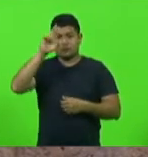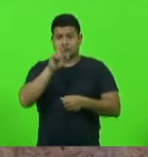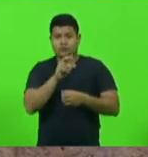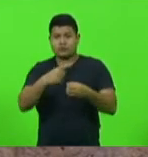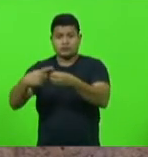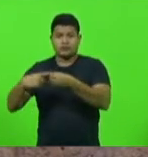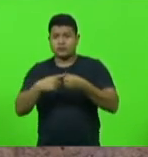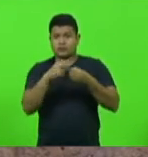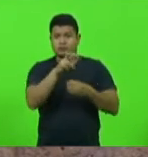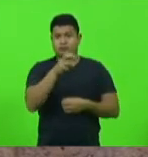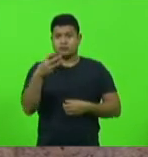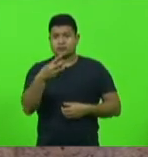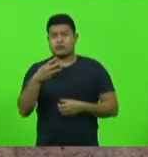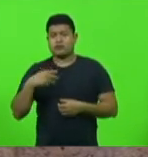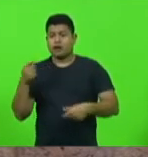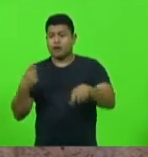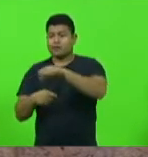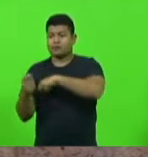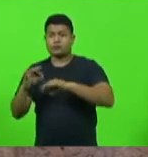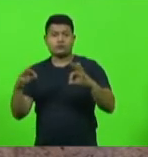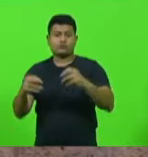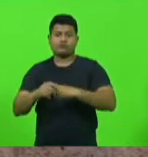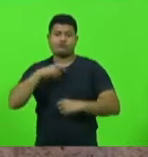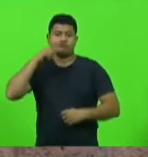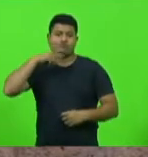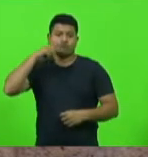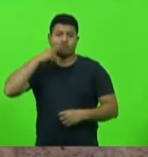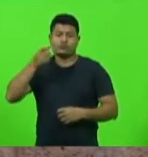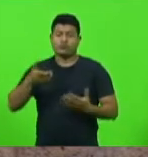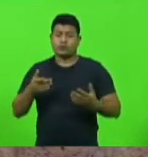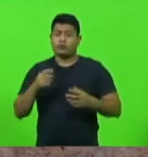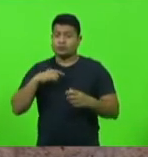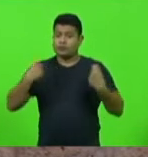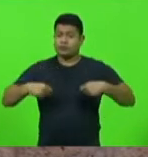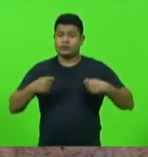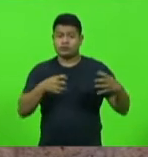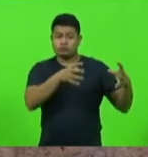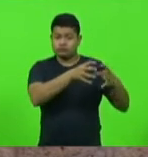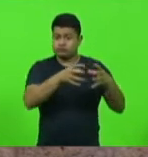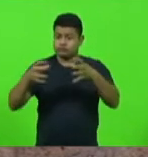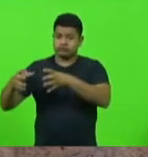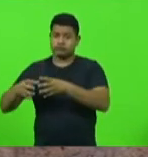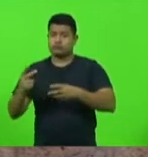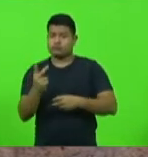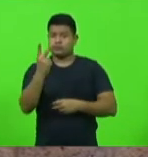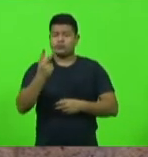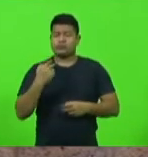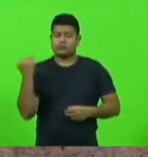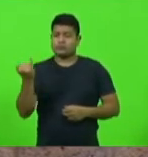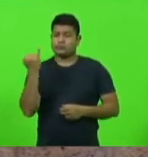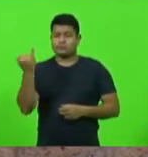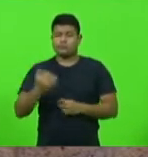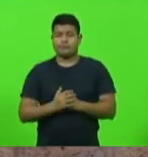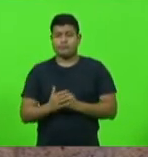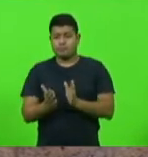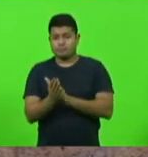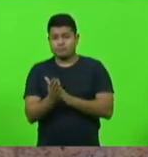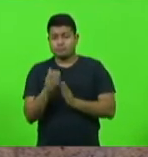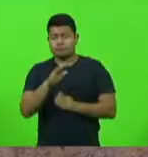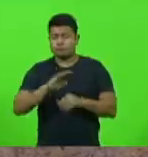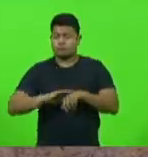como administrar tudo. Então, dividir em dois batalhões é prudente. Parabéns pela iniciativa e conto com meu voto.